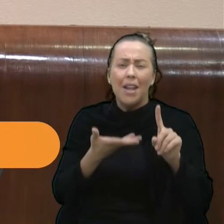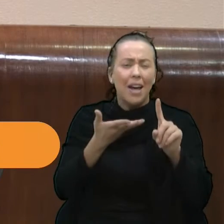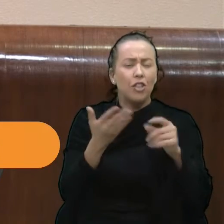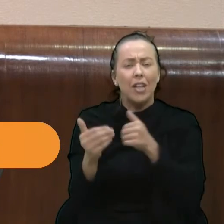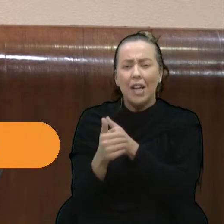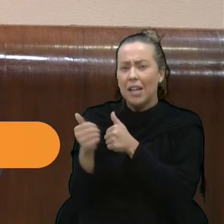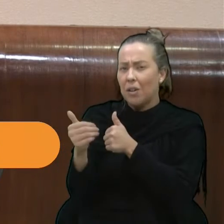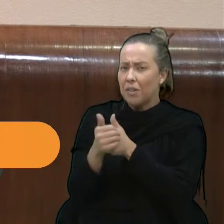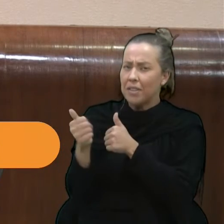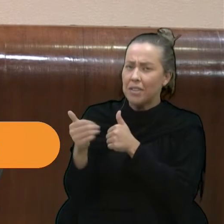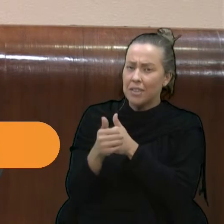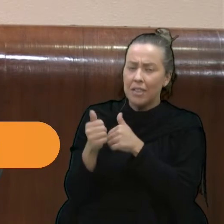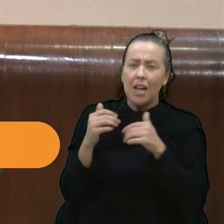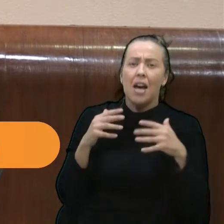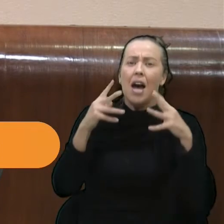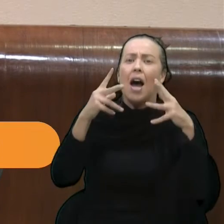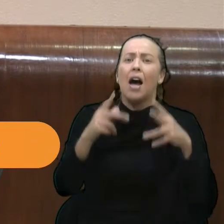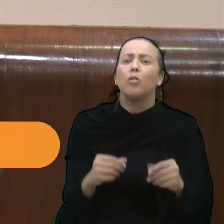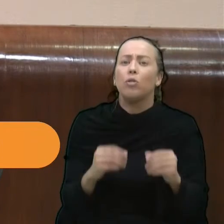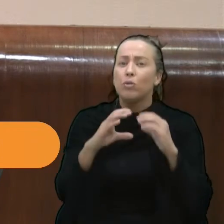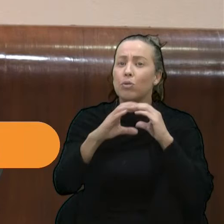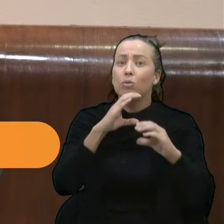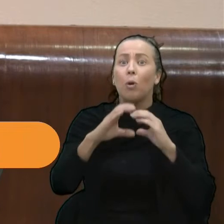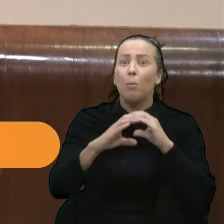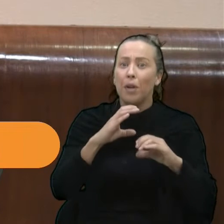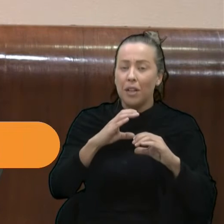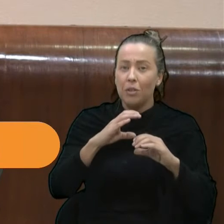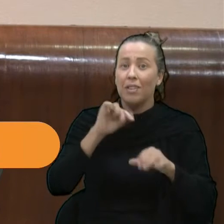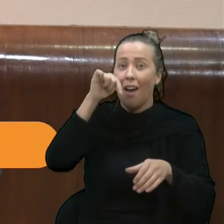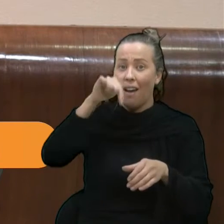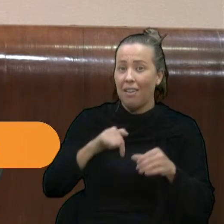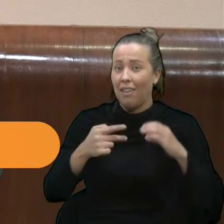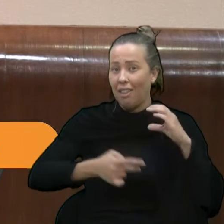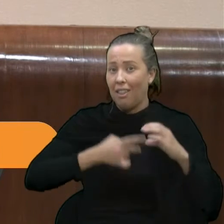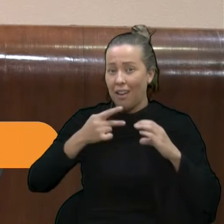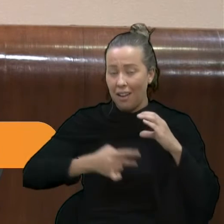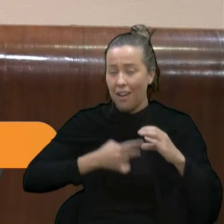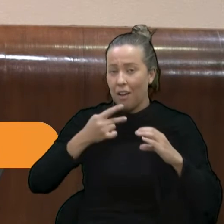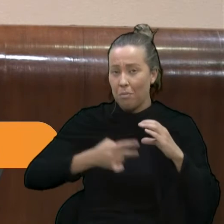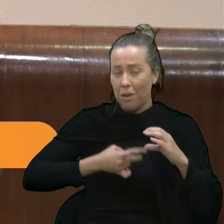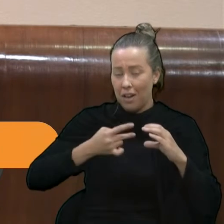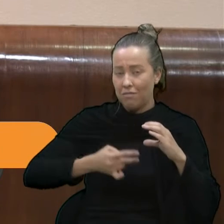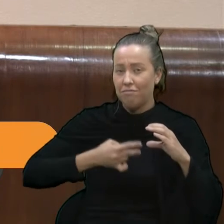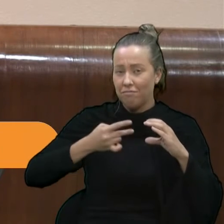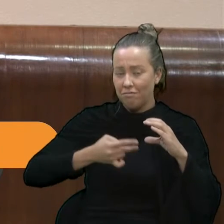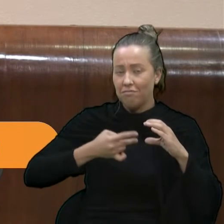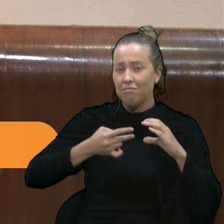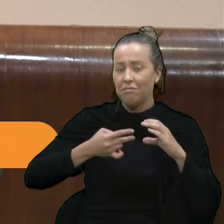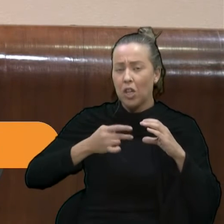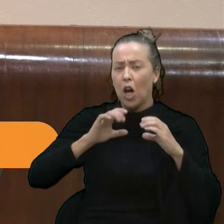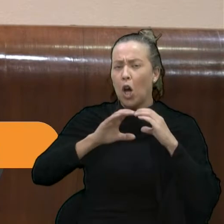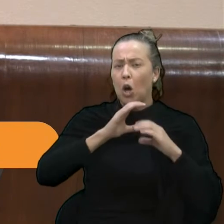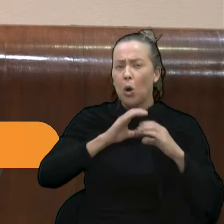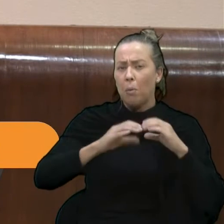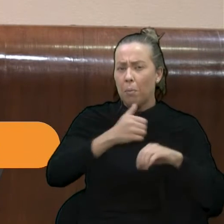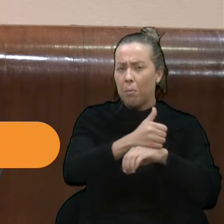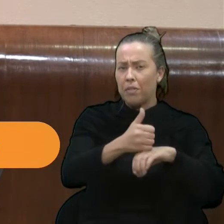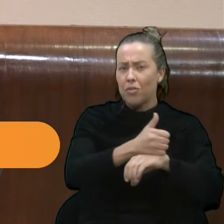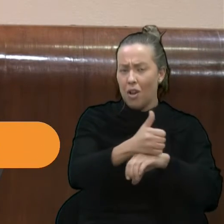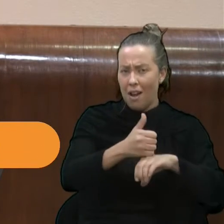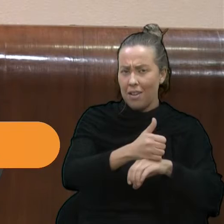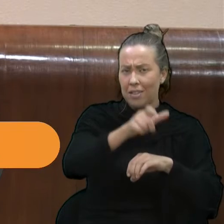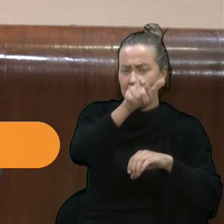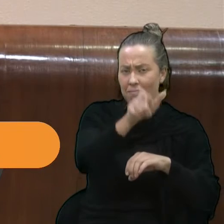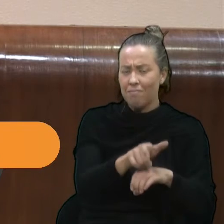singela a todos os comunicadores aqui da Câmara de Vereadores de Caxias do Sul. Comunicadores que